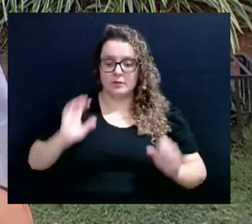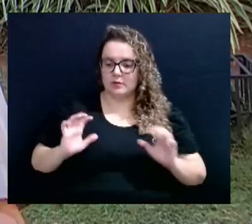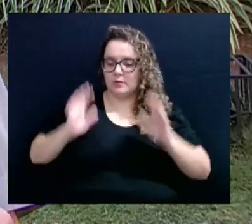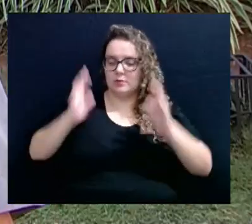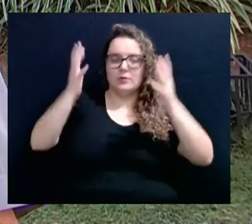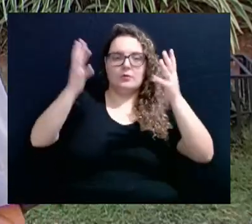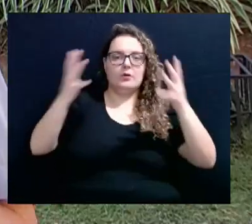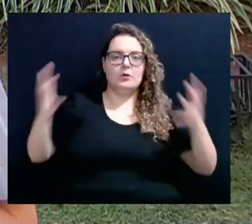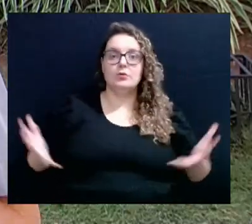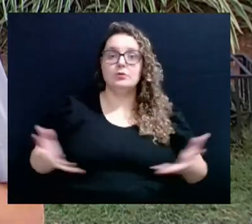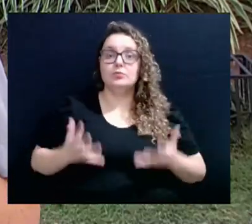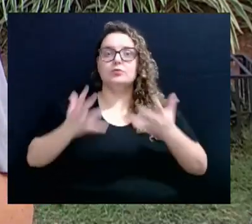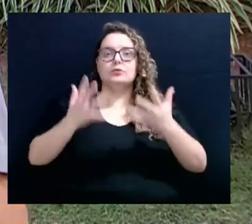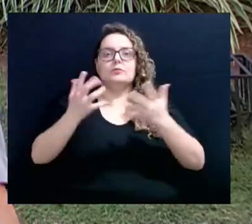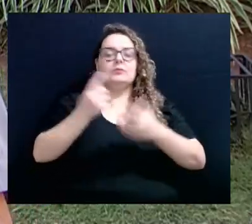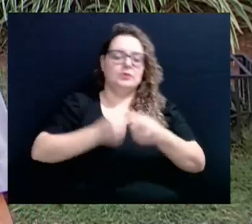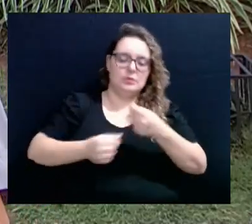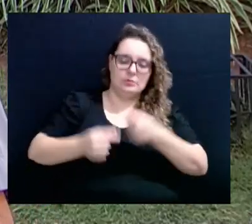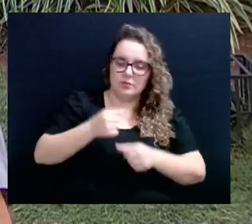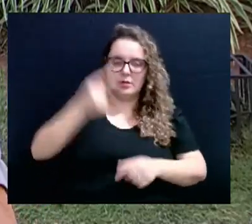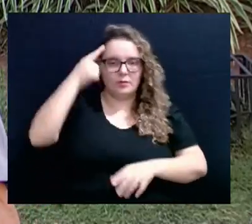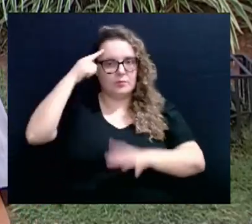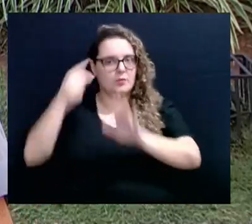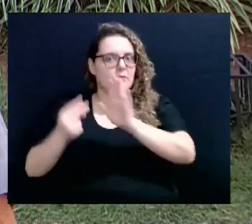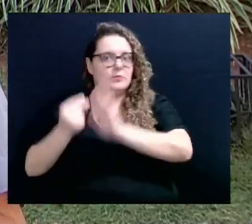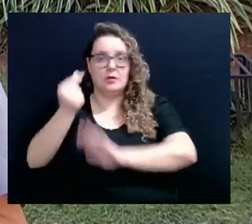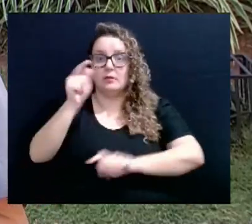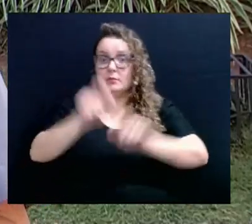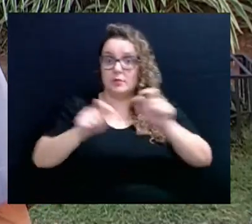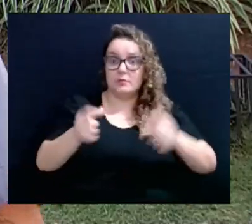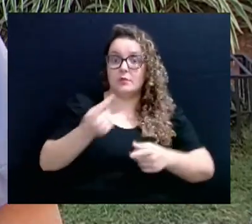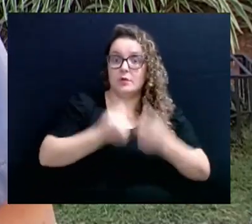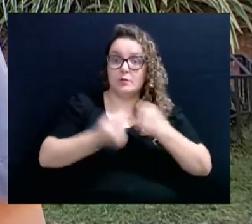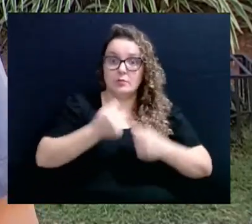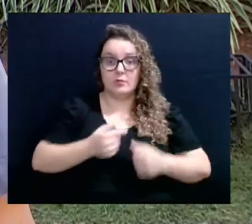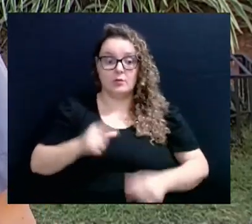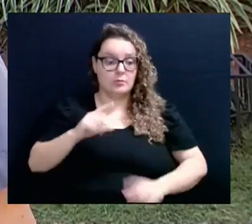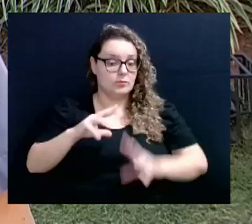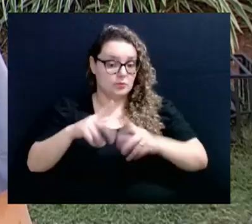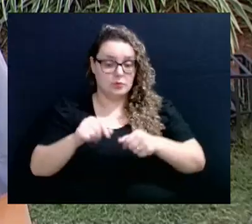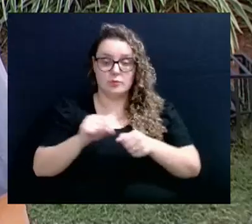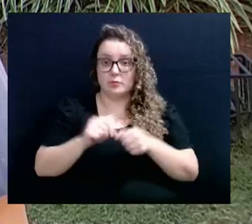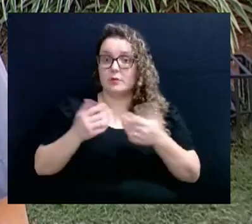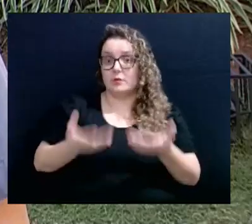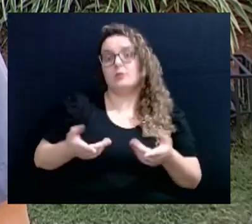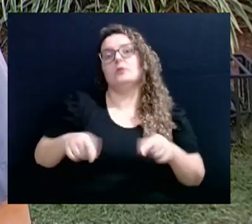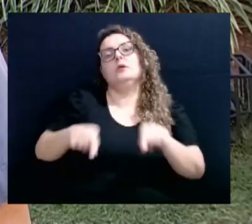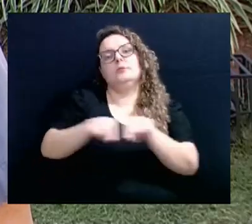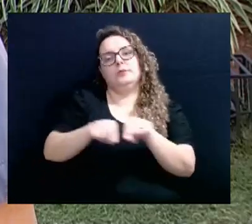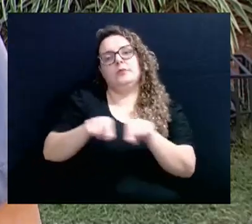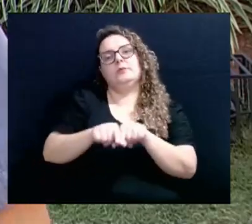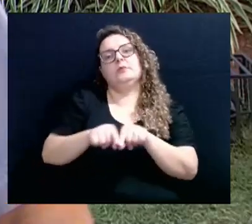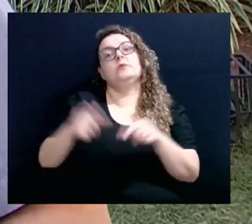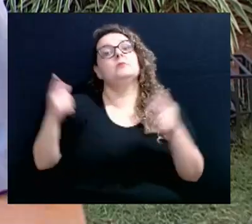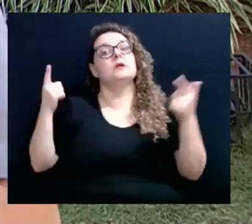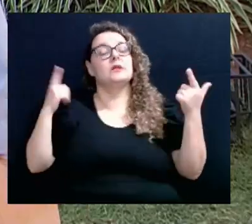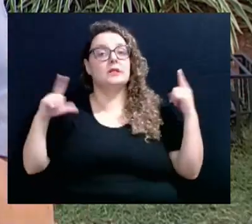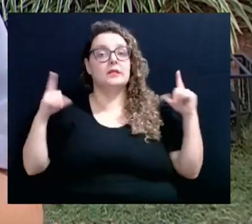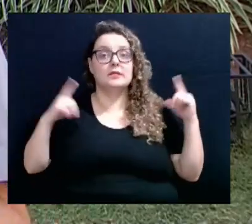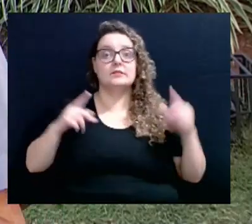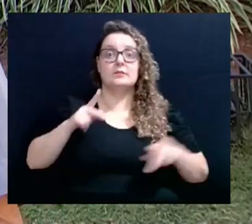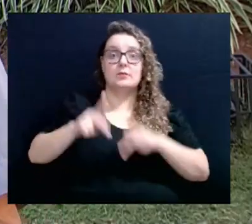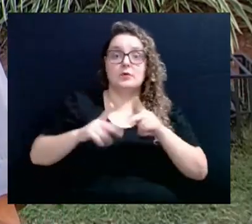para a economia criativa, para as pessoas ganharem o dinheiro com aquilo que fazem, quanto também para gerar lazer para a população em geral. Então a